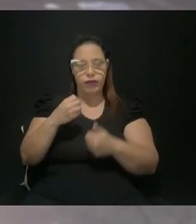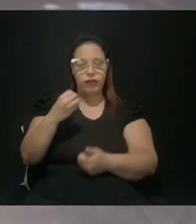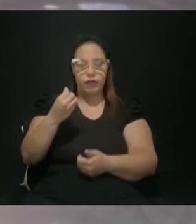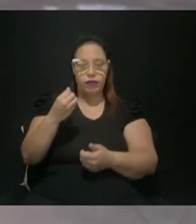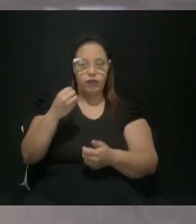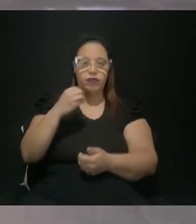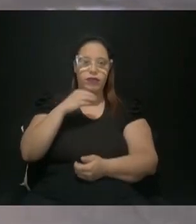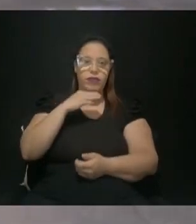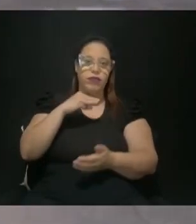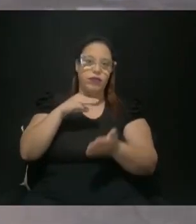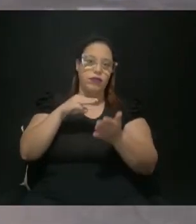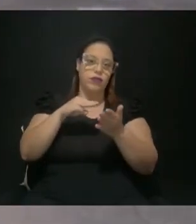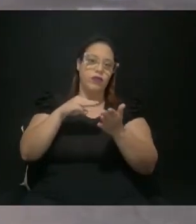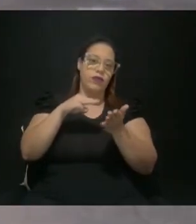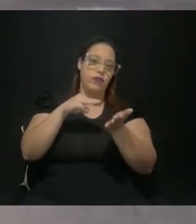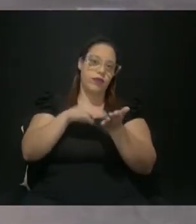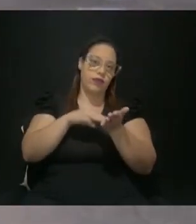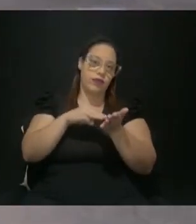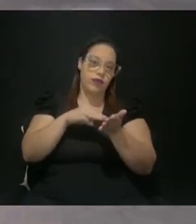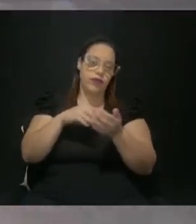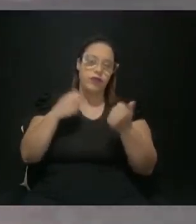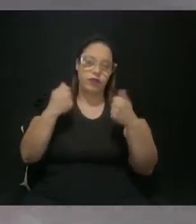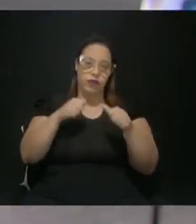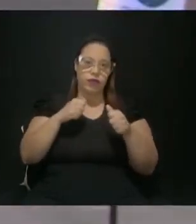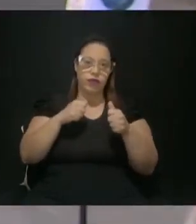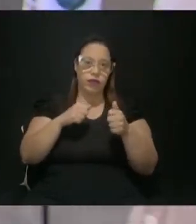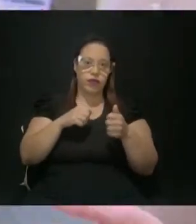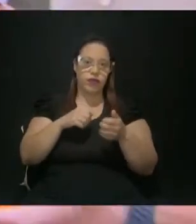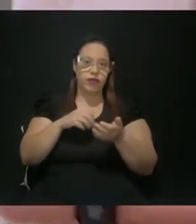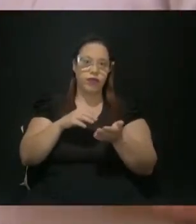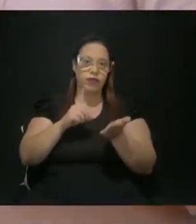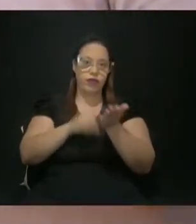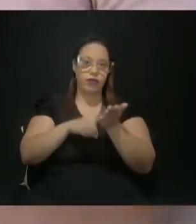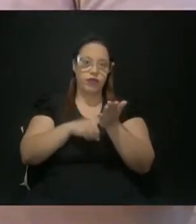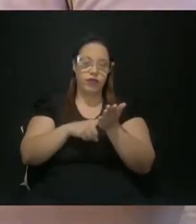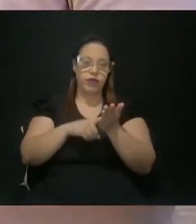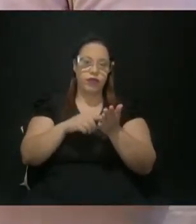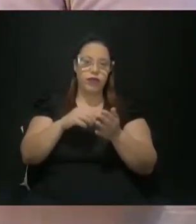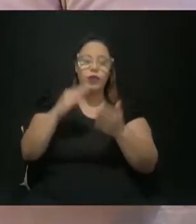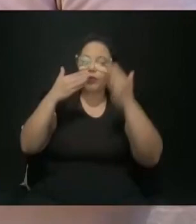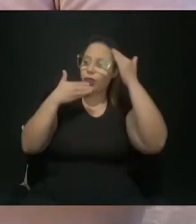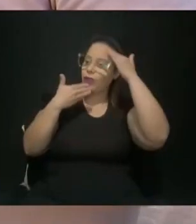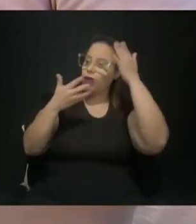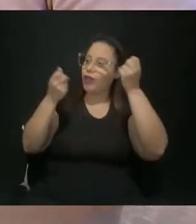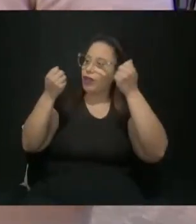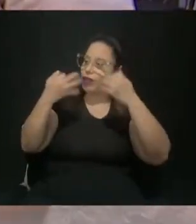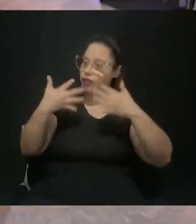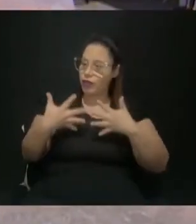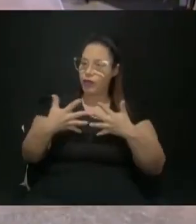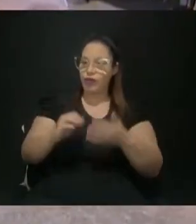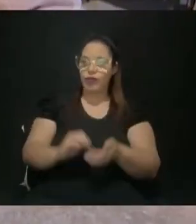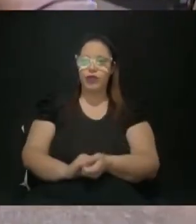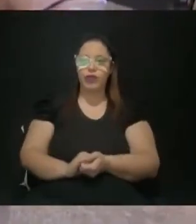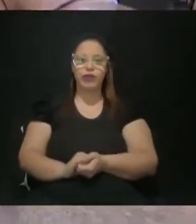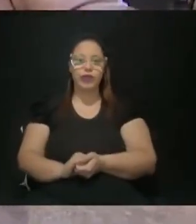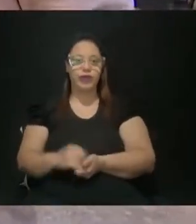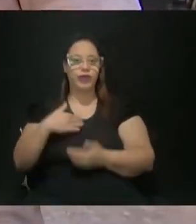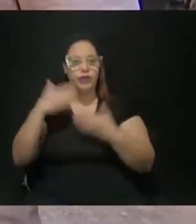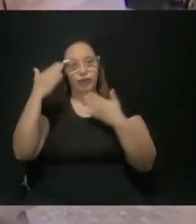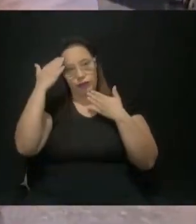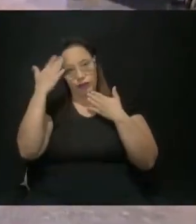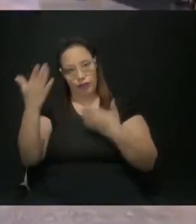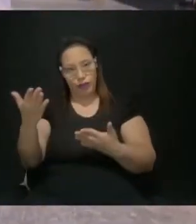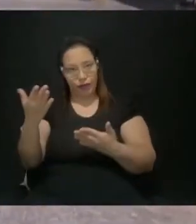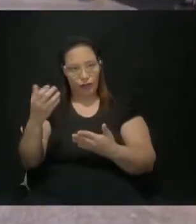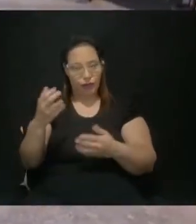15 horas e é necessário o agendamento prévio. Éder, muito obrigado por todas essas informações, viu? Eu que agradeço, estamos à